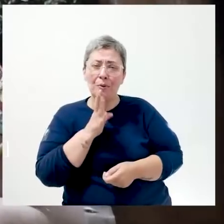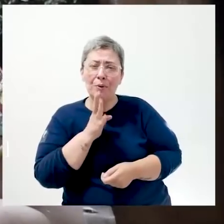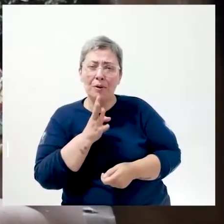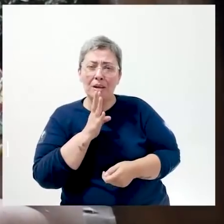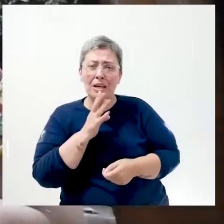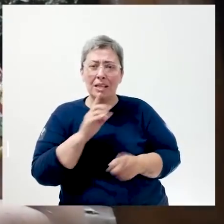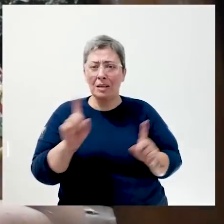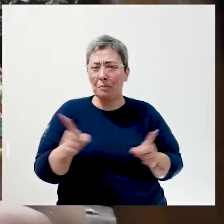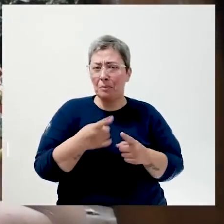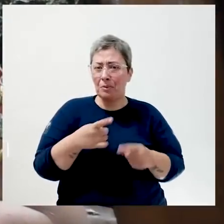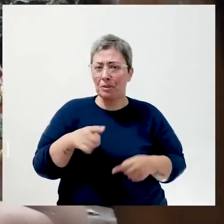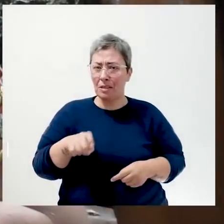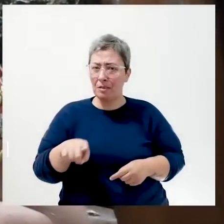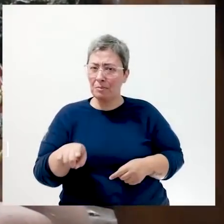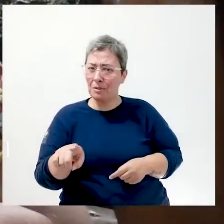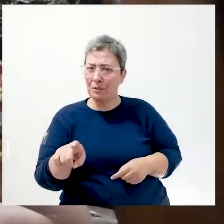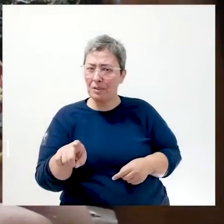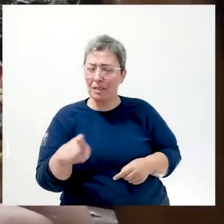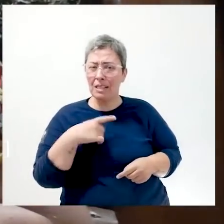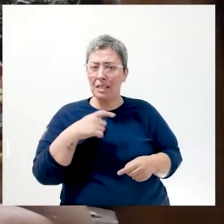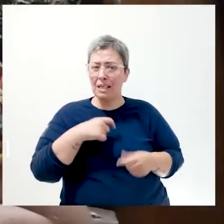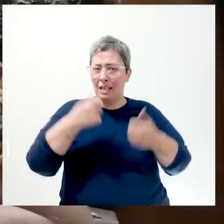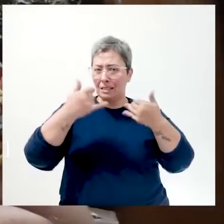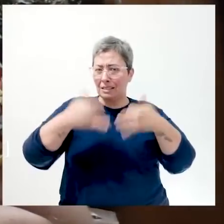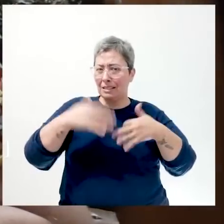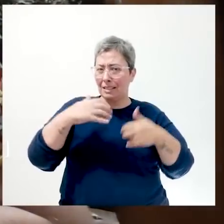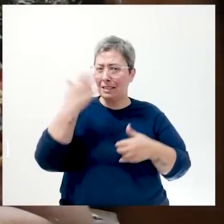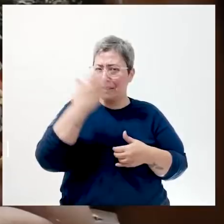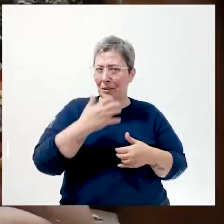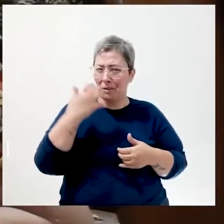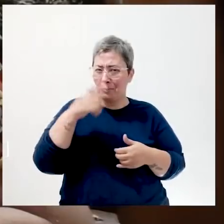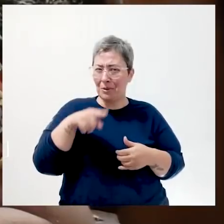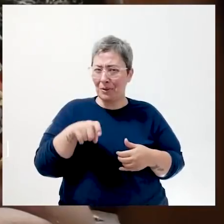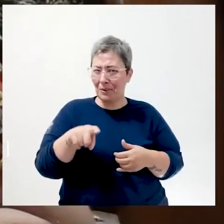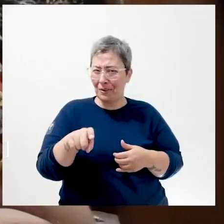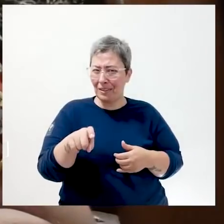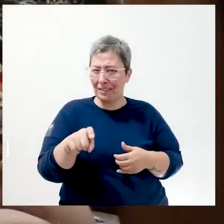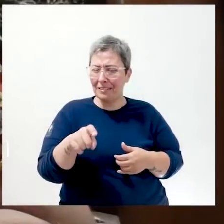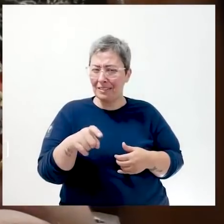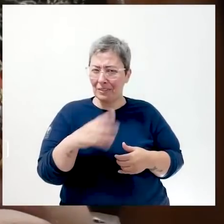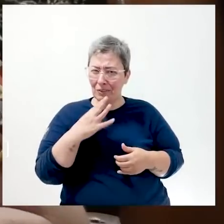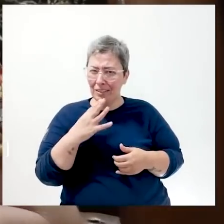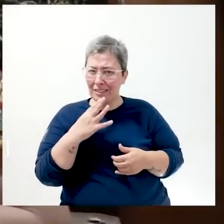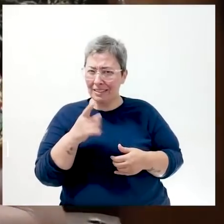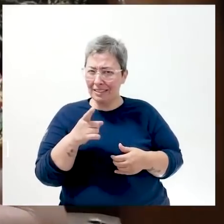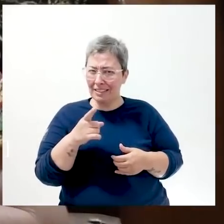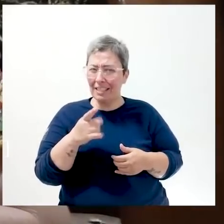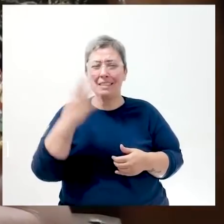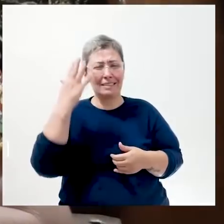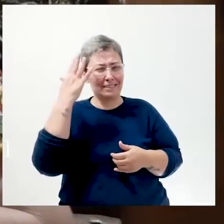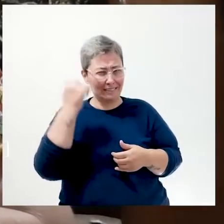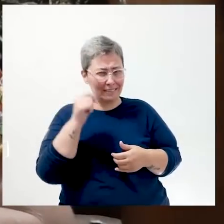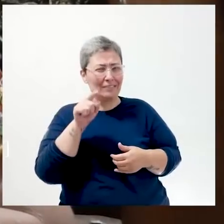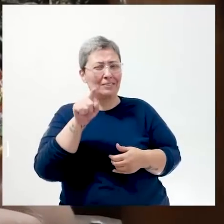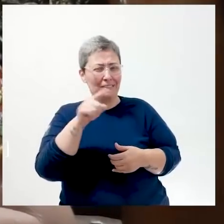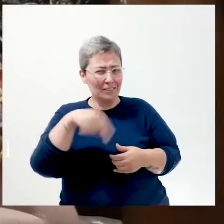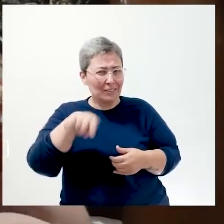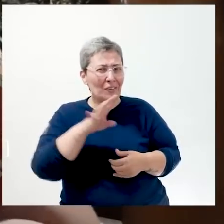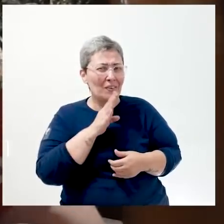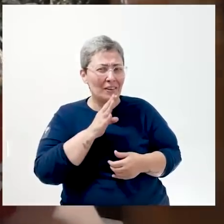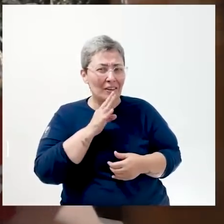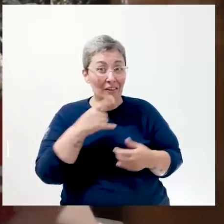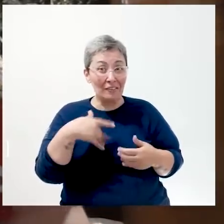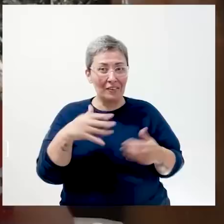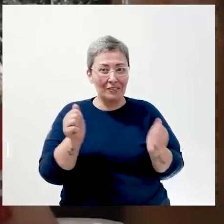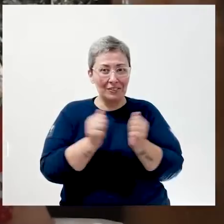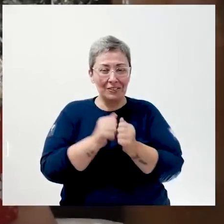alguma música sobre minhoca que conta e canta a história de uma minhoca? Eu sei que vocês sabem.